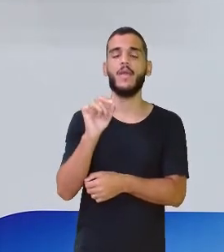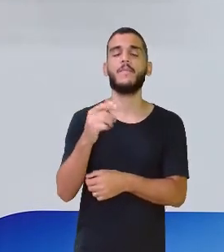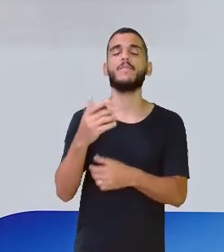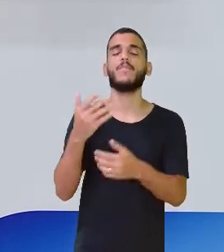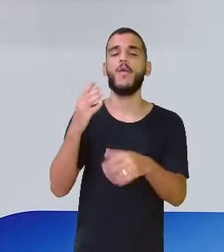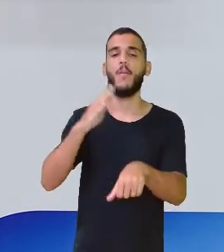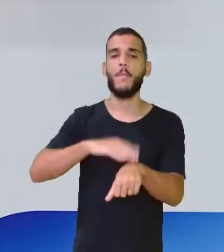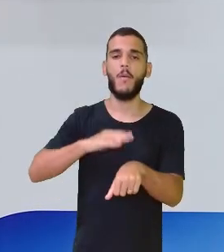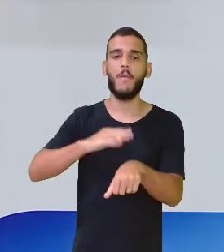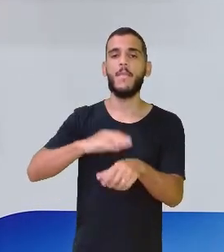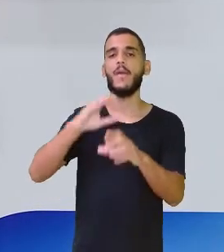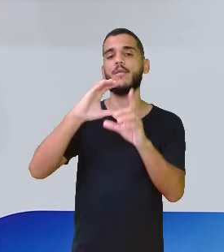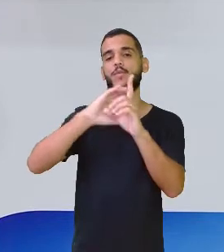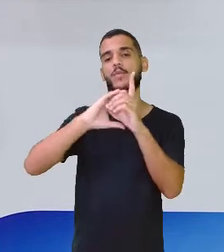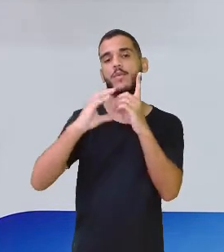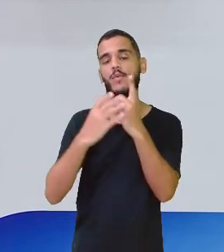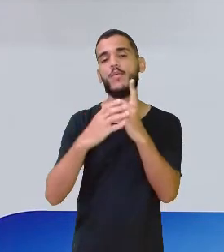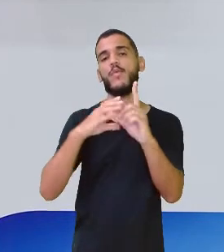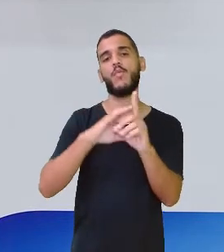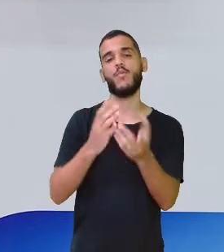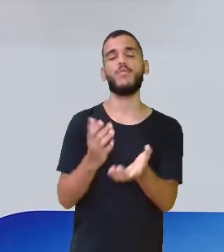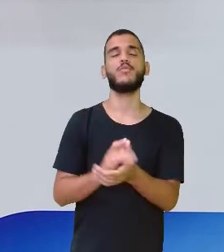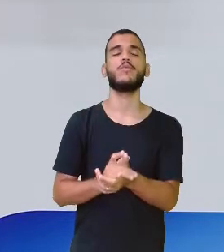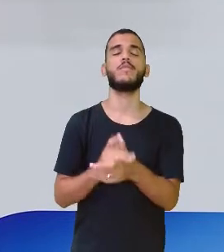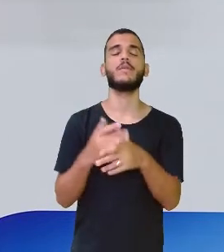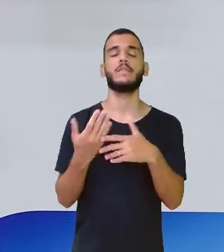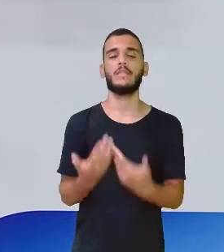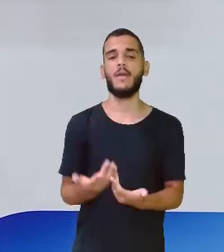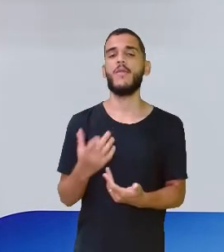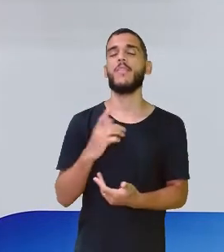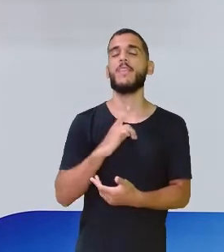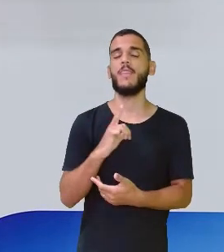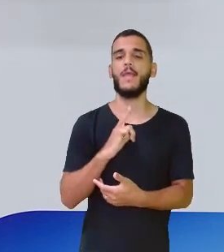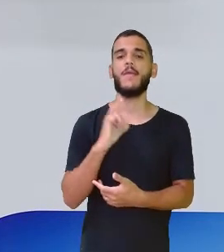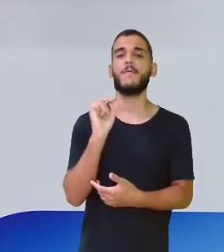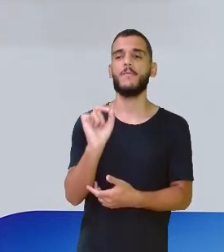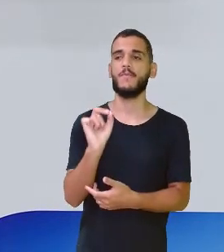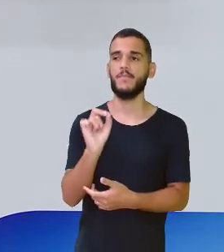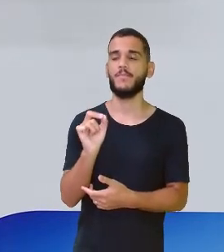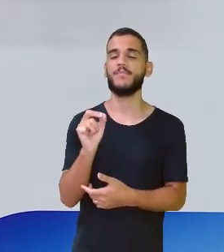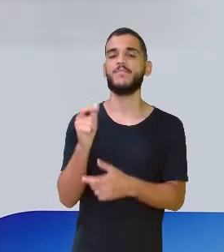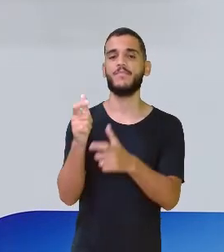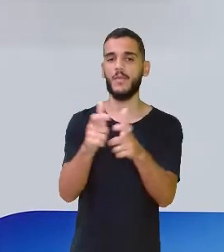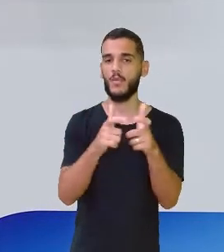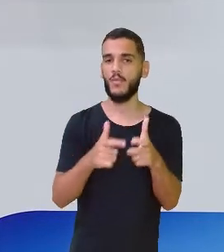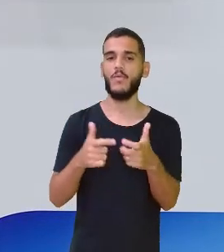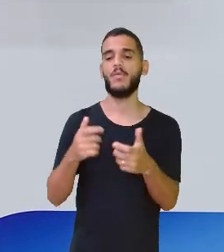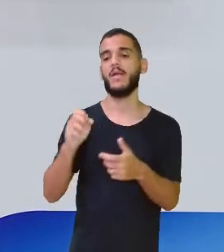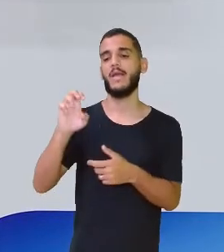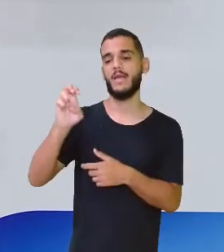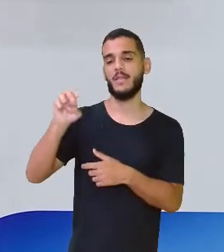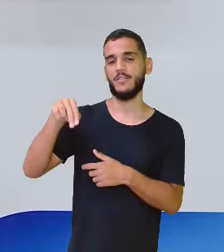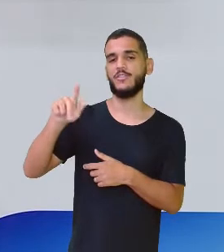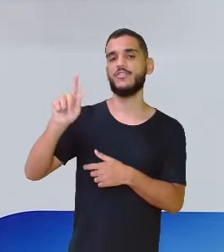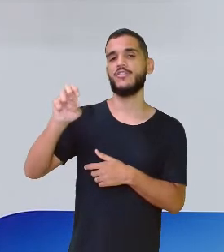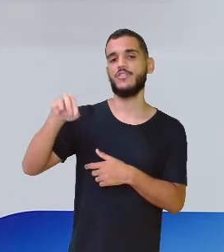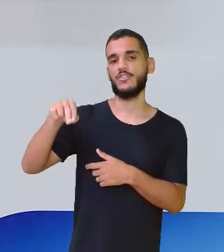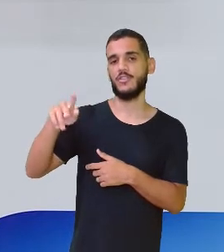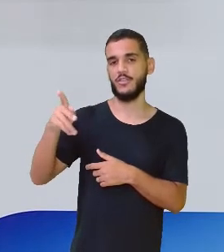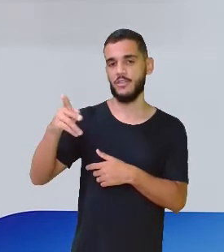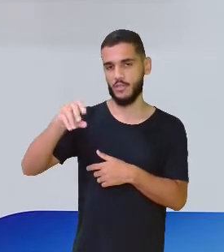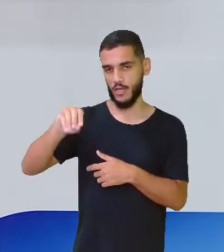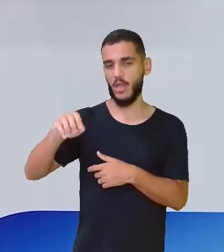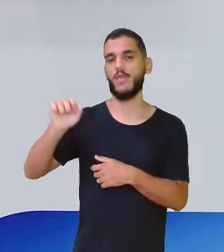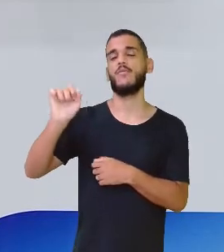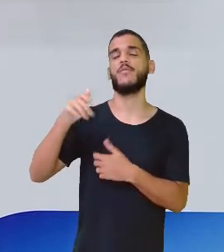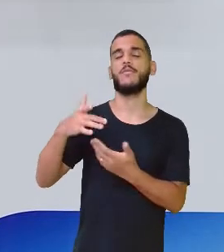missas ali no engenho, né? E um detalhe, em algumas dessas